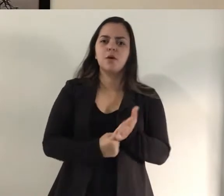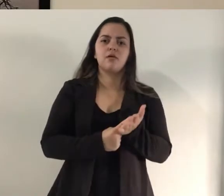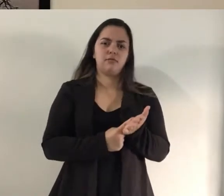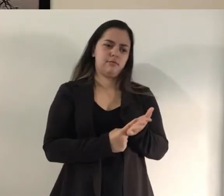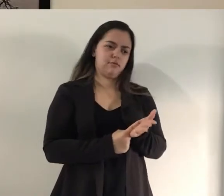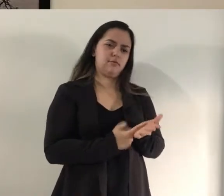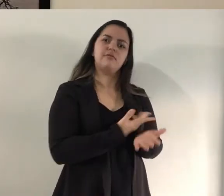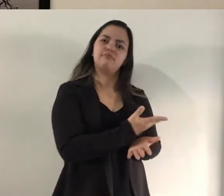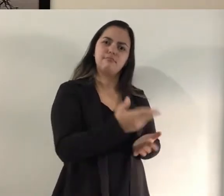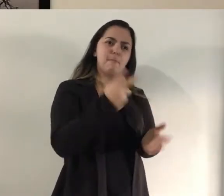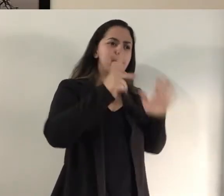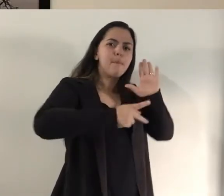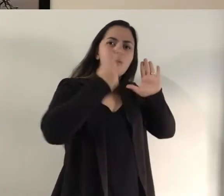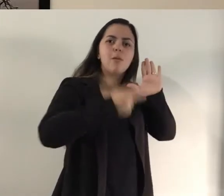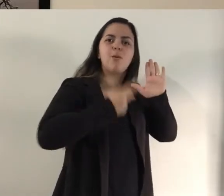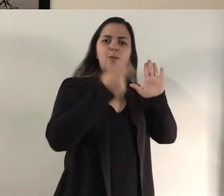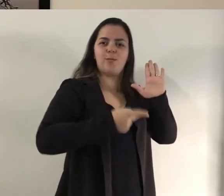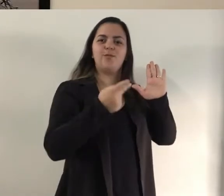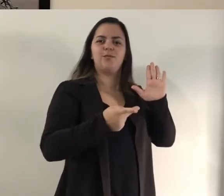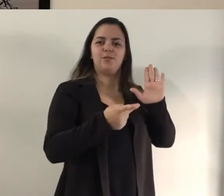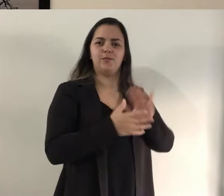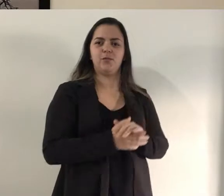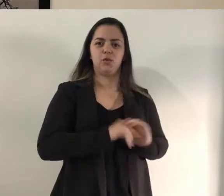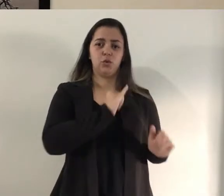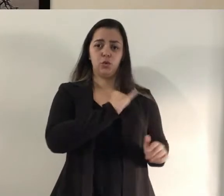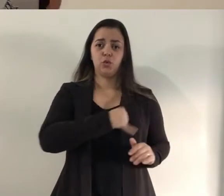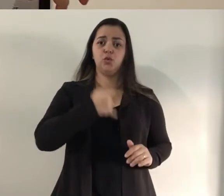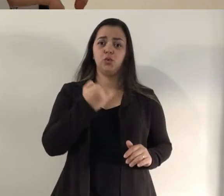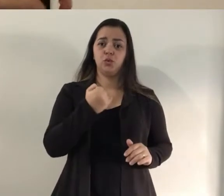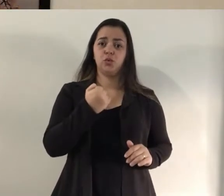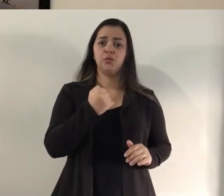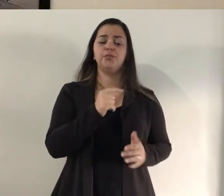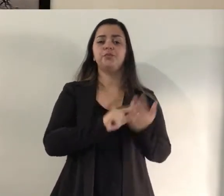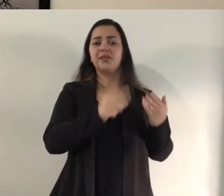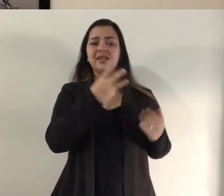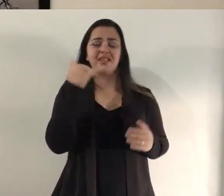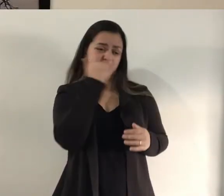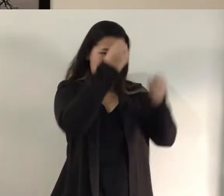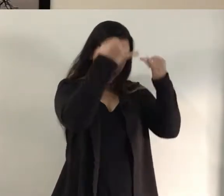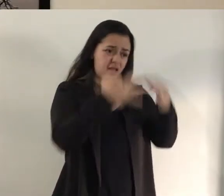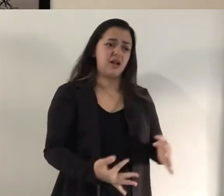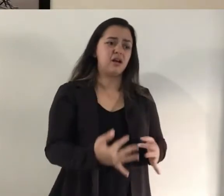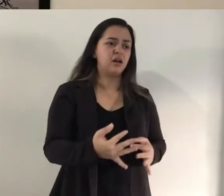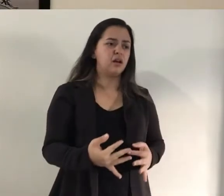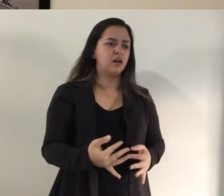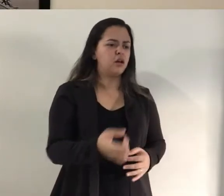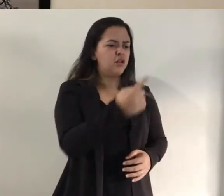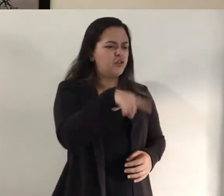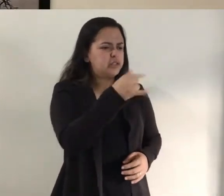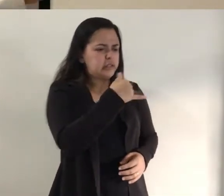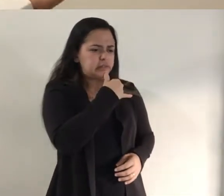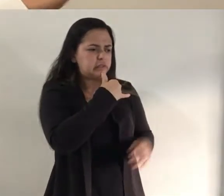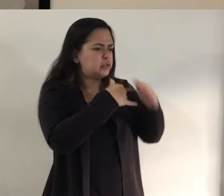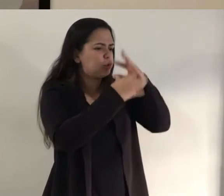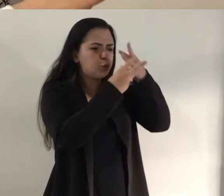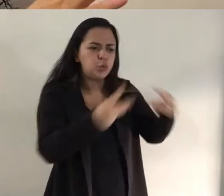14, 27, 16, 33, ele diz que a vossa tristeza se converteria em alegria. Olha, eu deixo